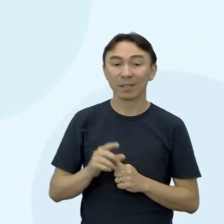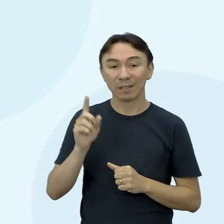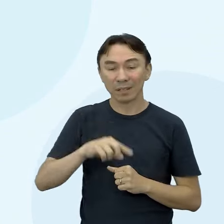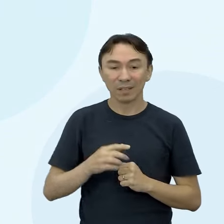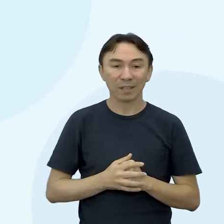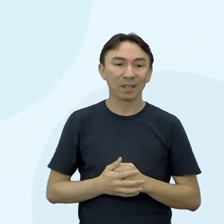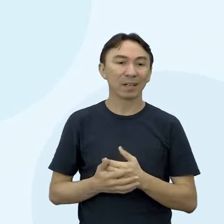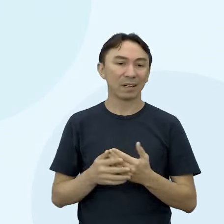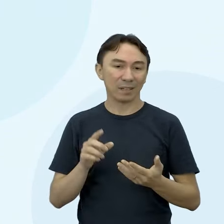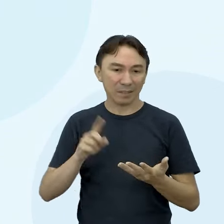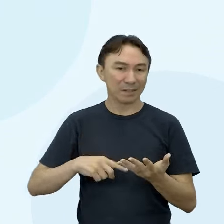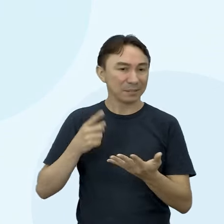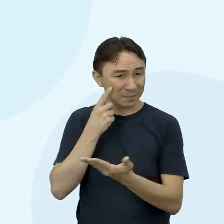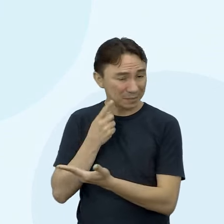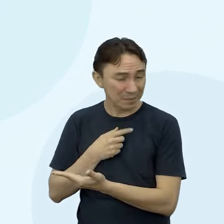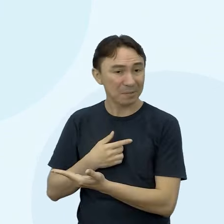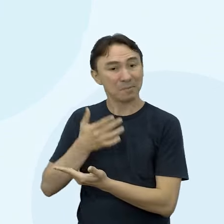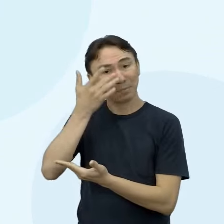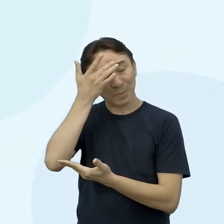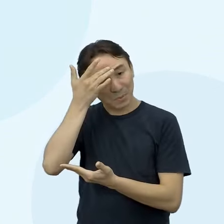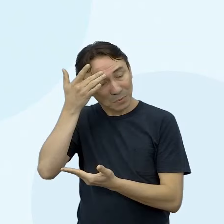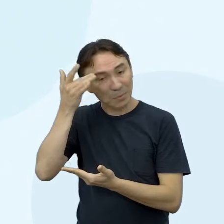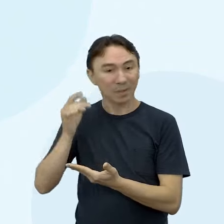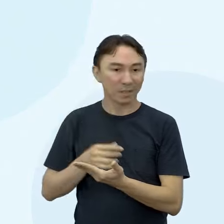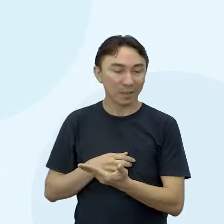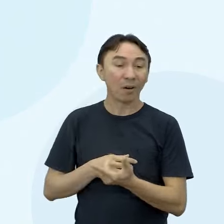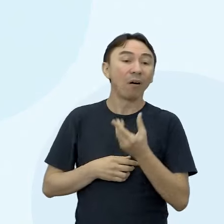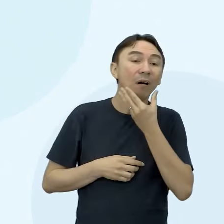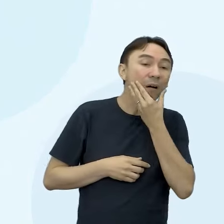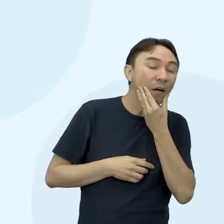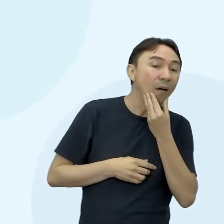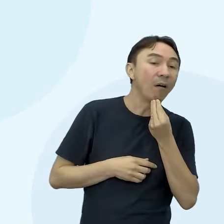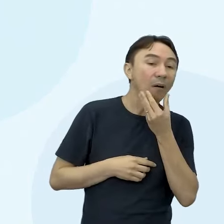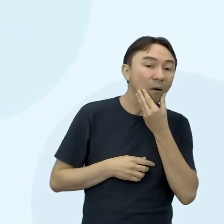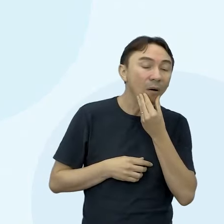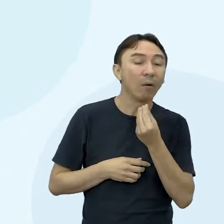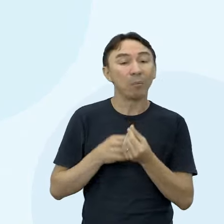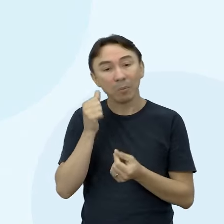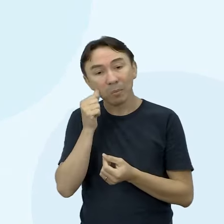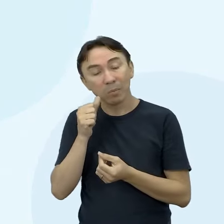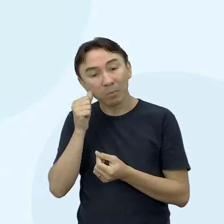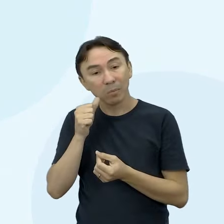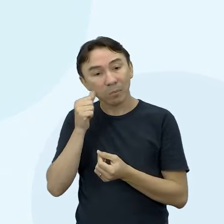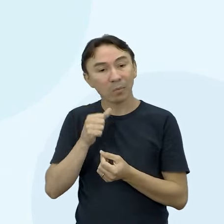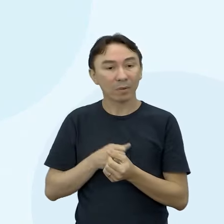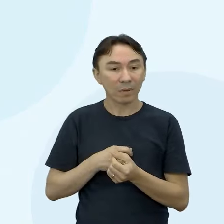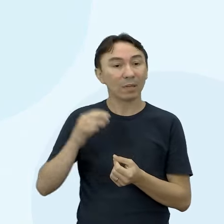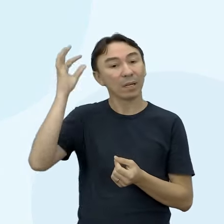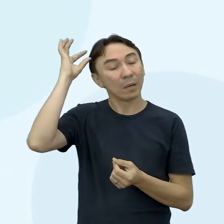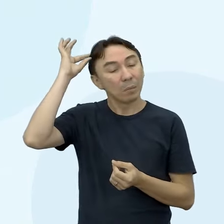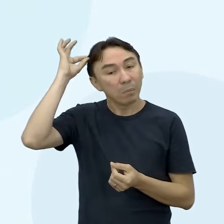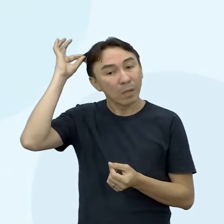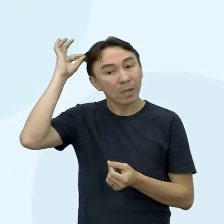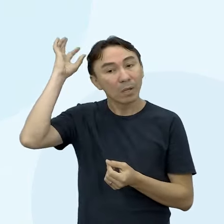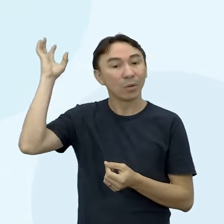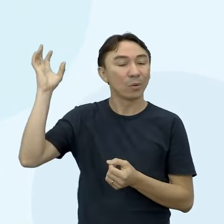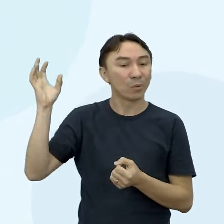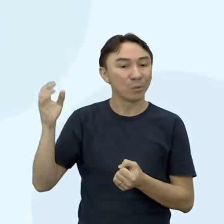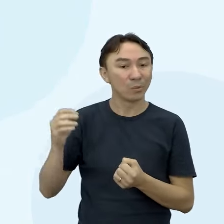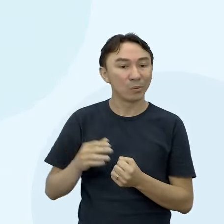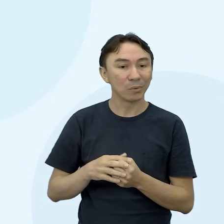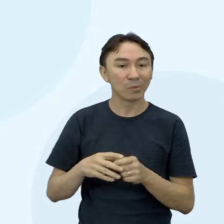características físicas dessas pessoas, então são homens ou mulheres, as cores do cabelo, as cores do fundo, né? Então